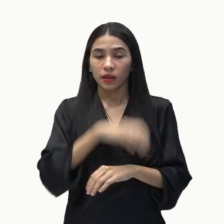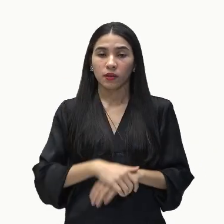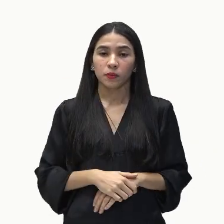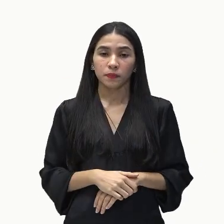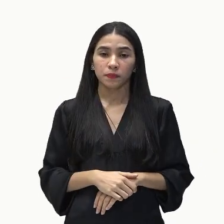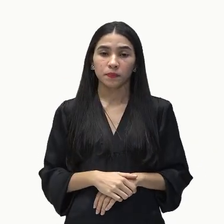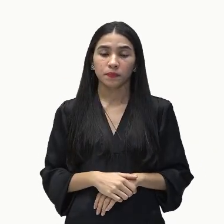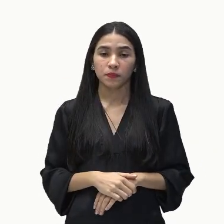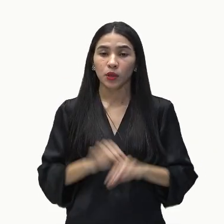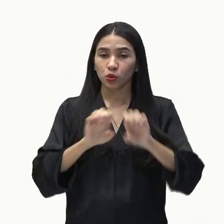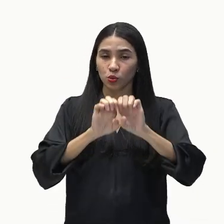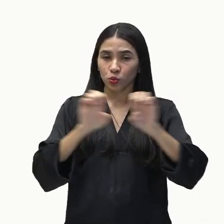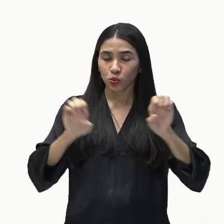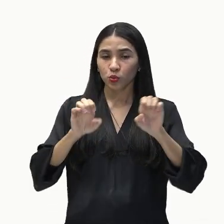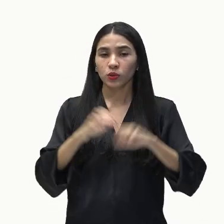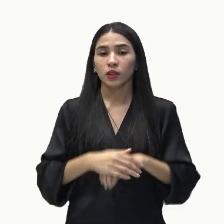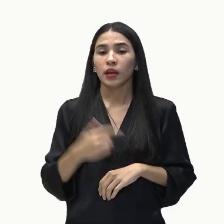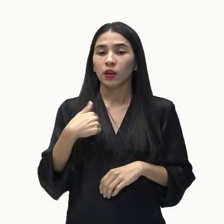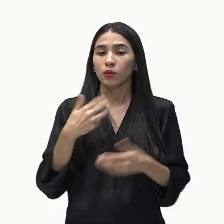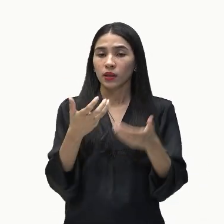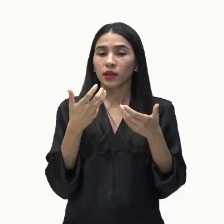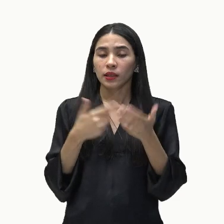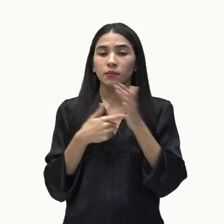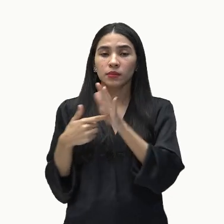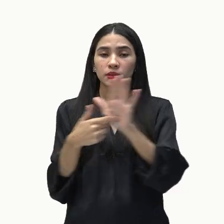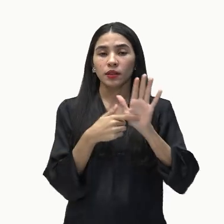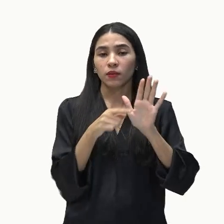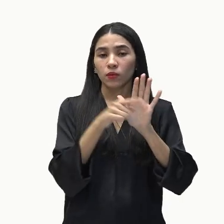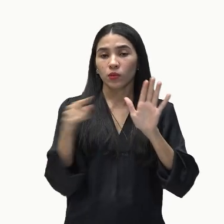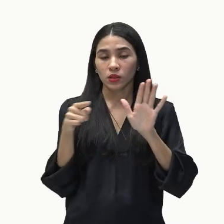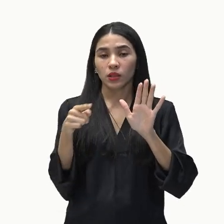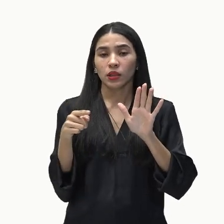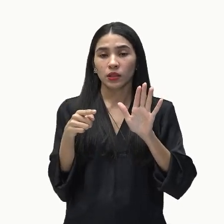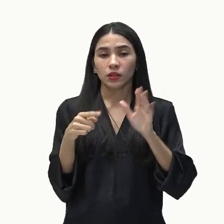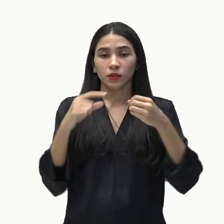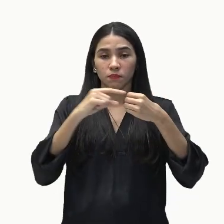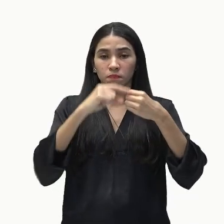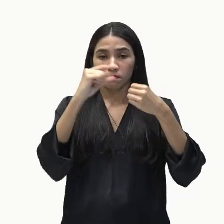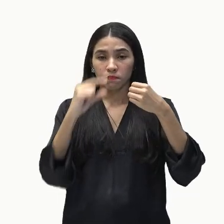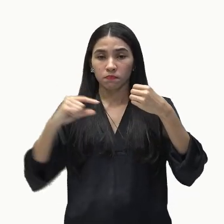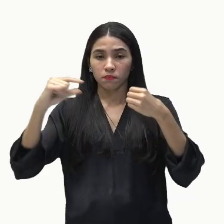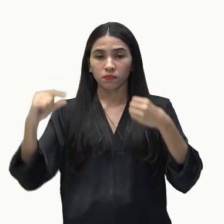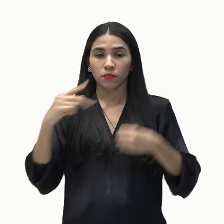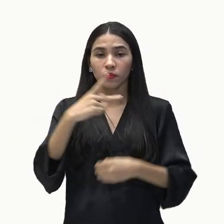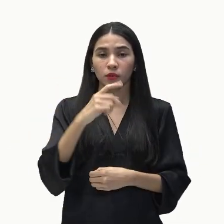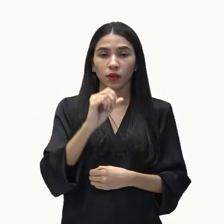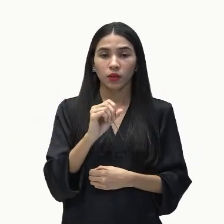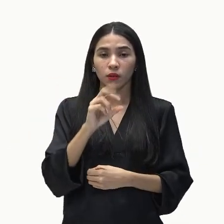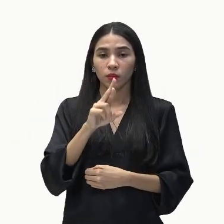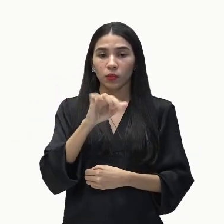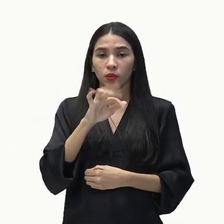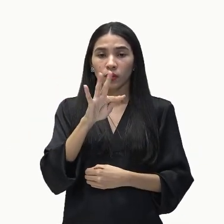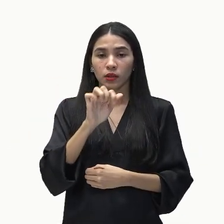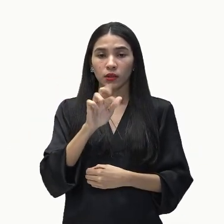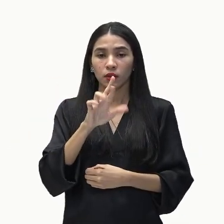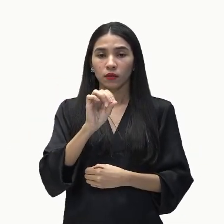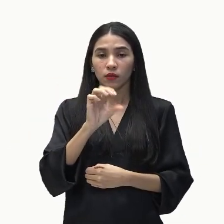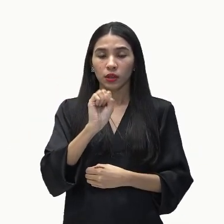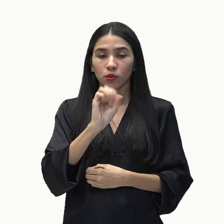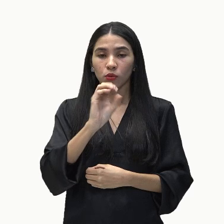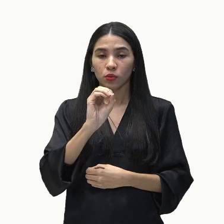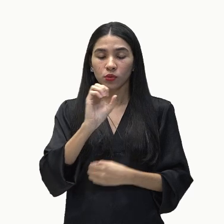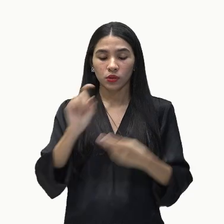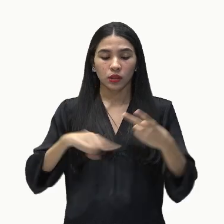complexidade, de estrutura, eu queria falar um pouquinho para vocês sobre esses dois primeiros aí, que são os poríferos e os